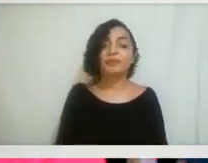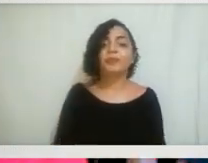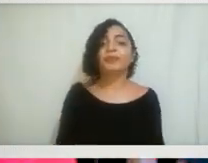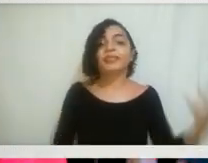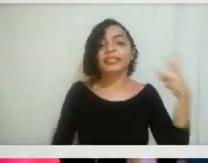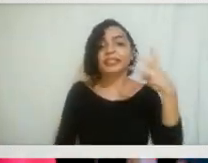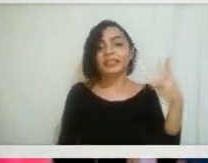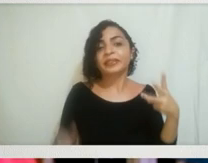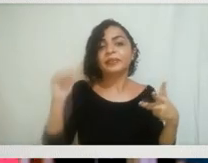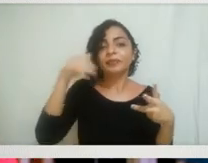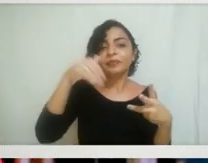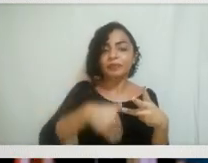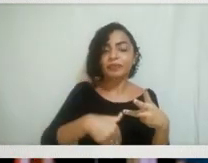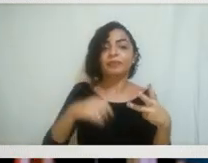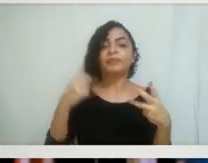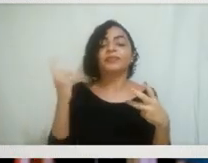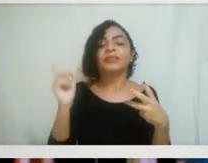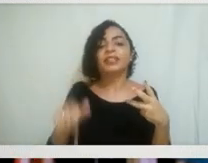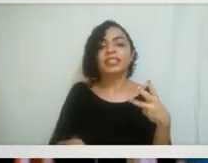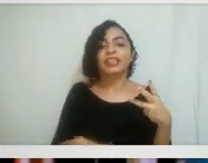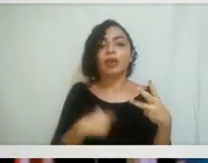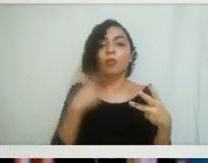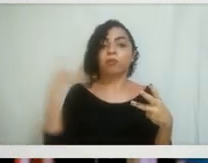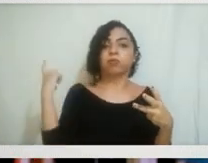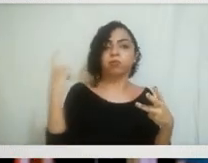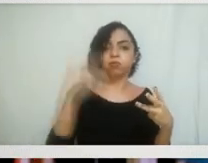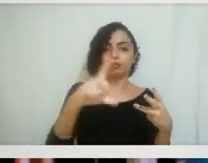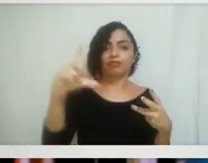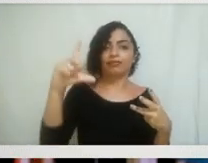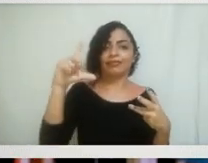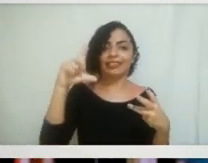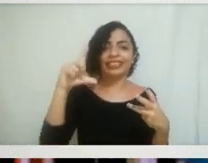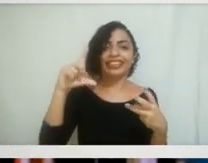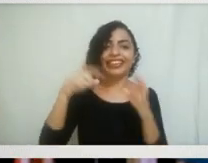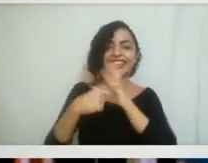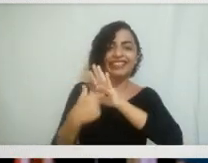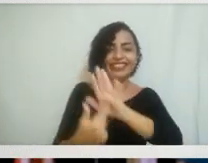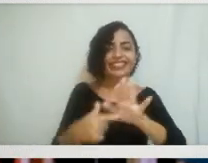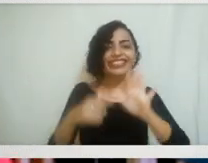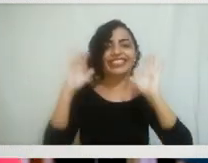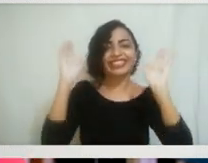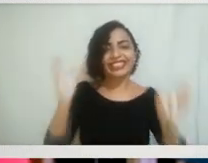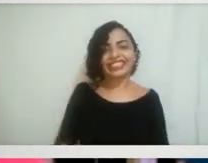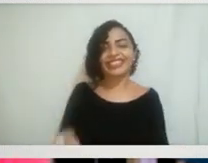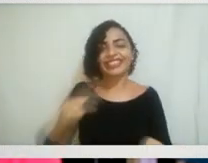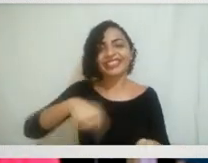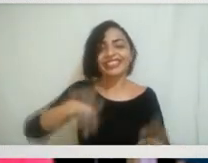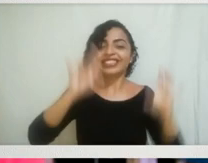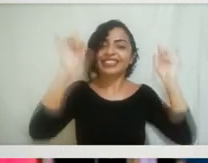vocês também. Bom, e por fim, este grande calhamaço aqui, que eu já